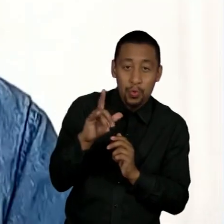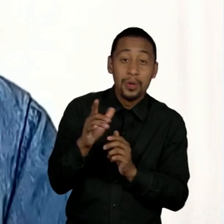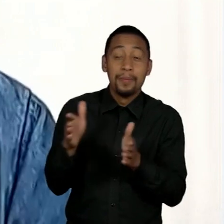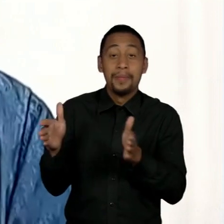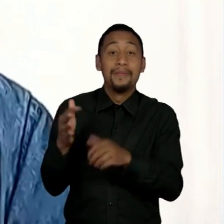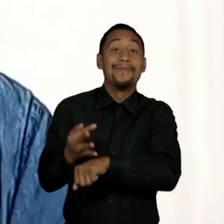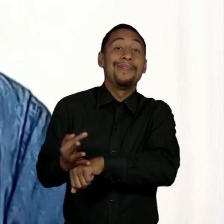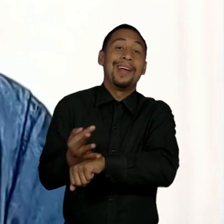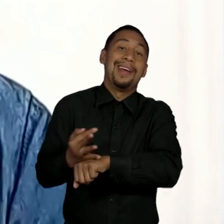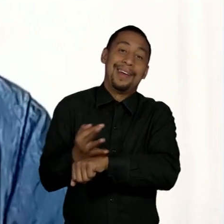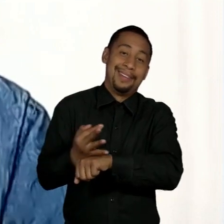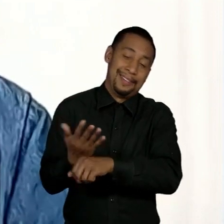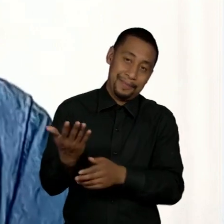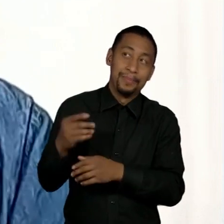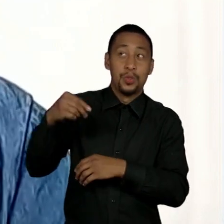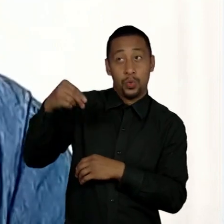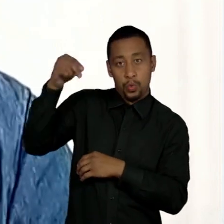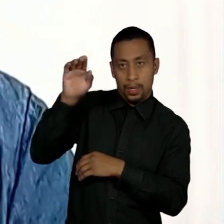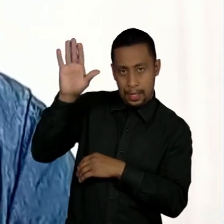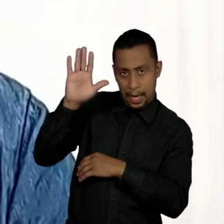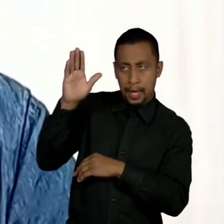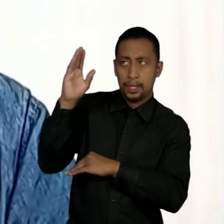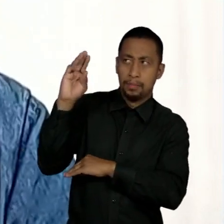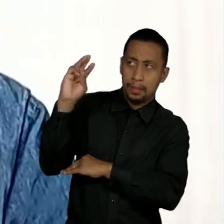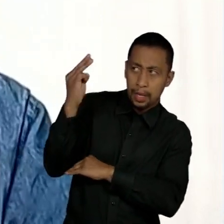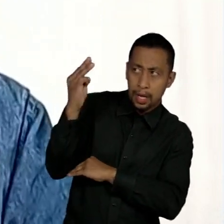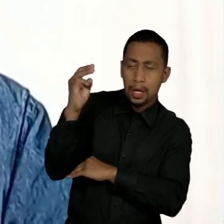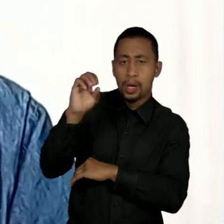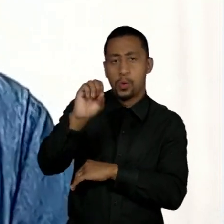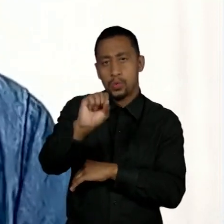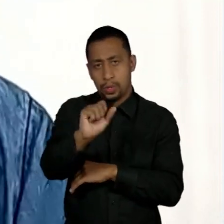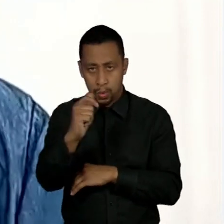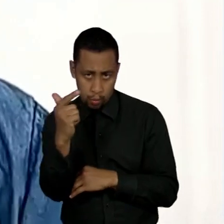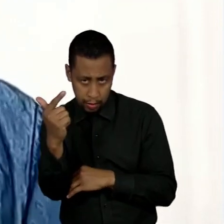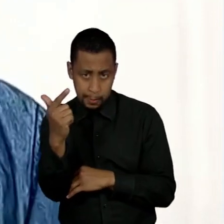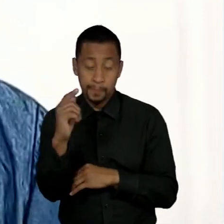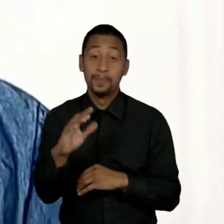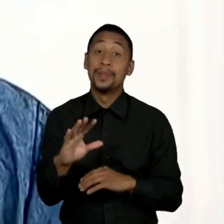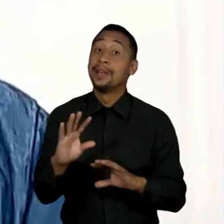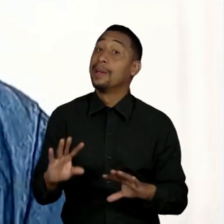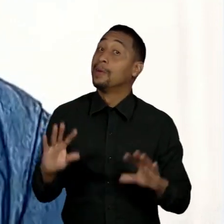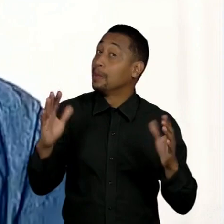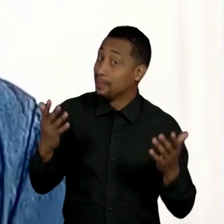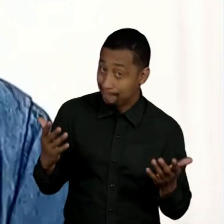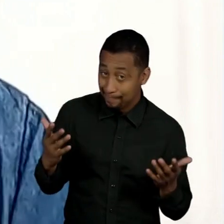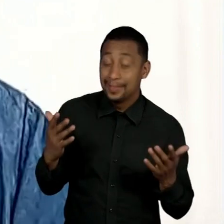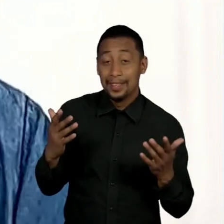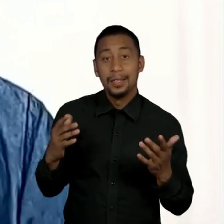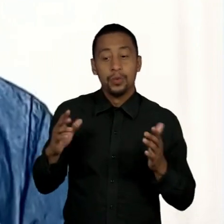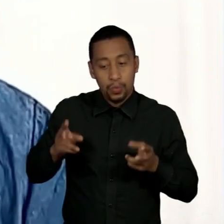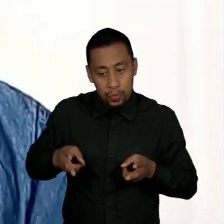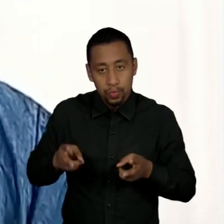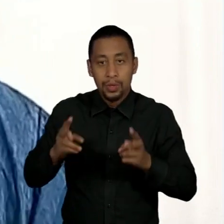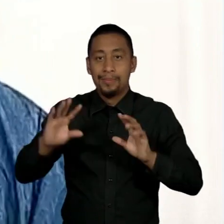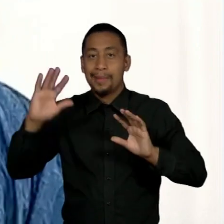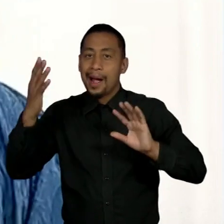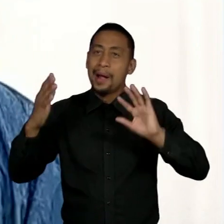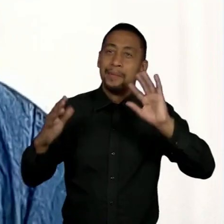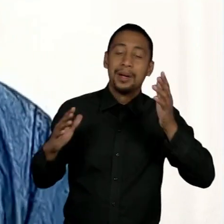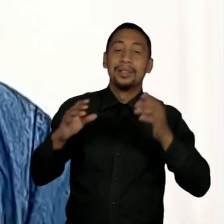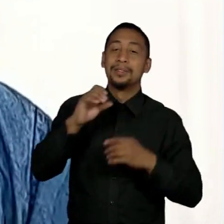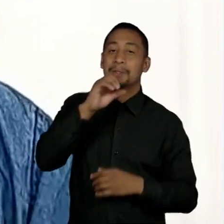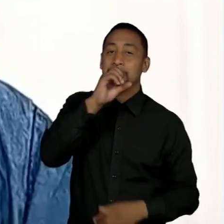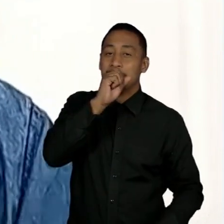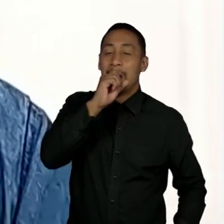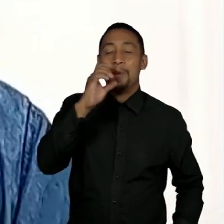especialmente no Maranhão, aqui em São Luís, as atrações elas permanecem se apresentando nos fins de semana,